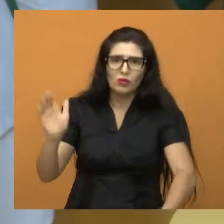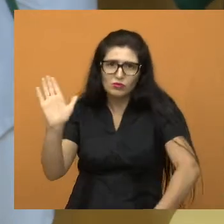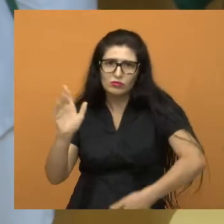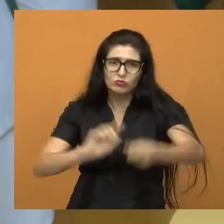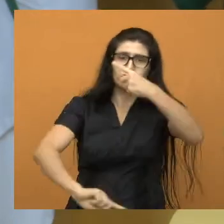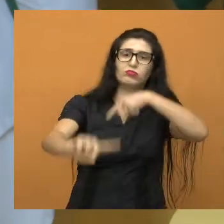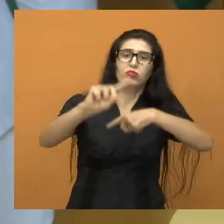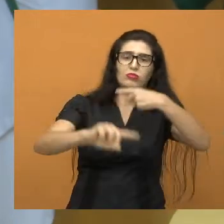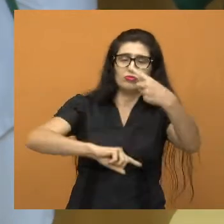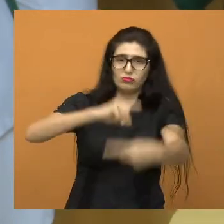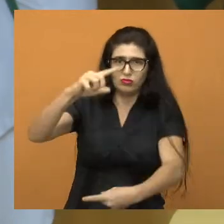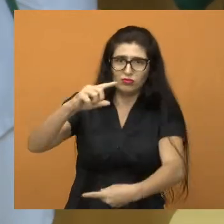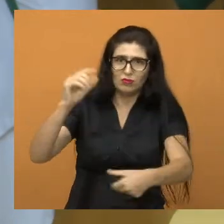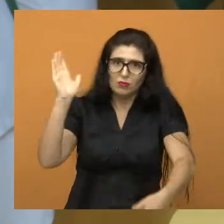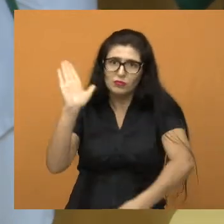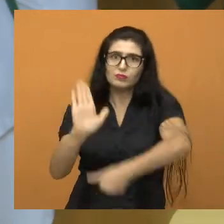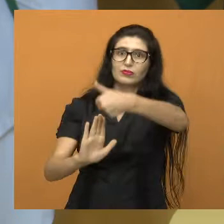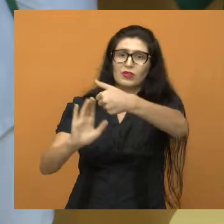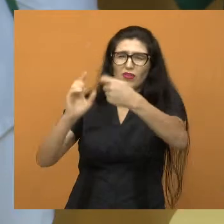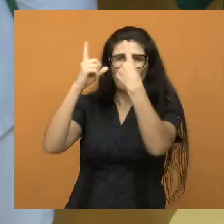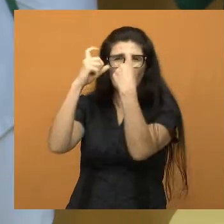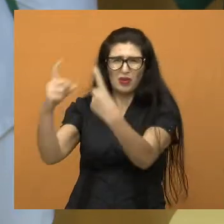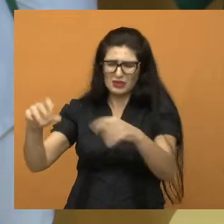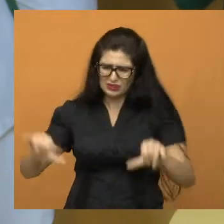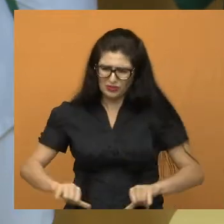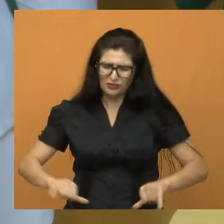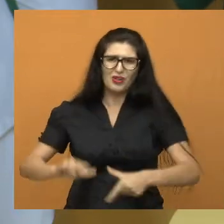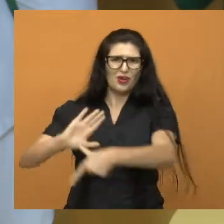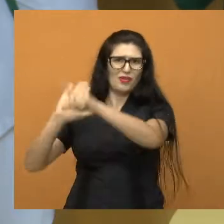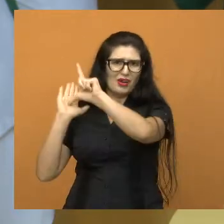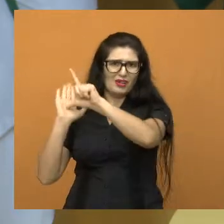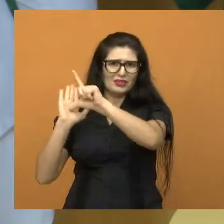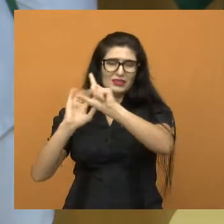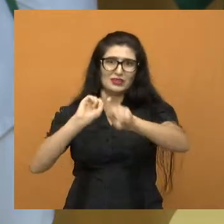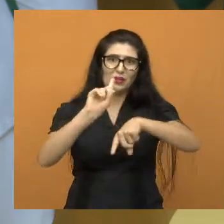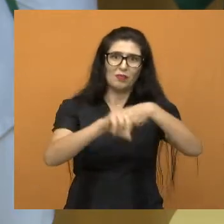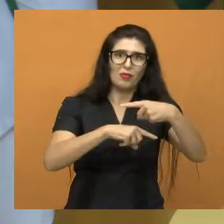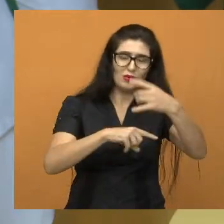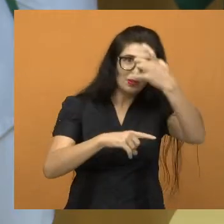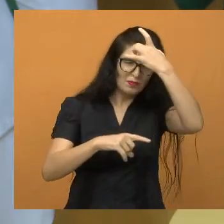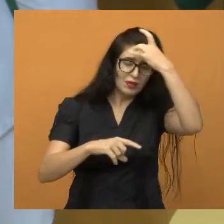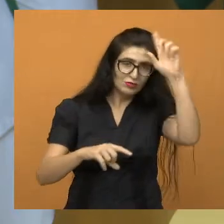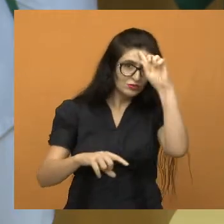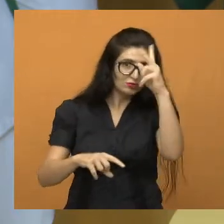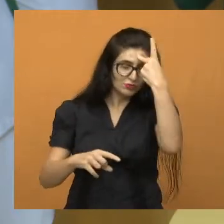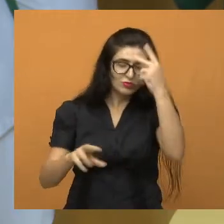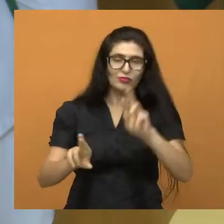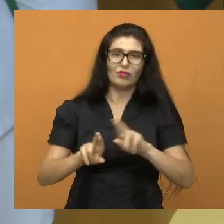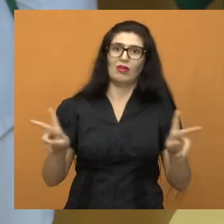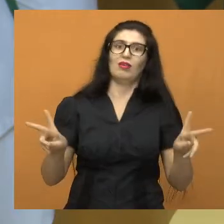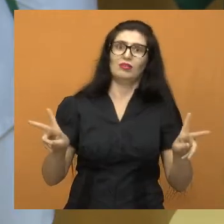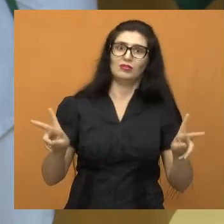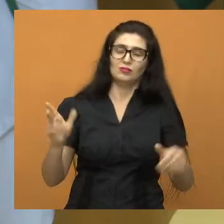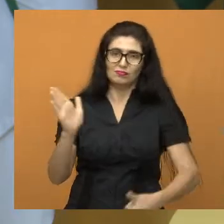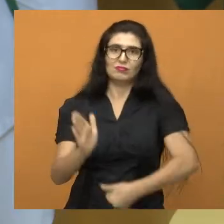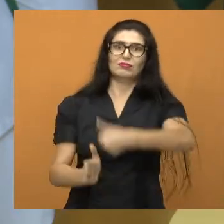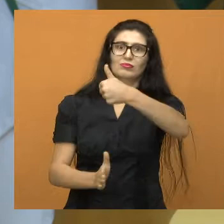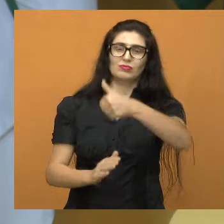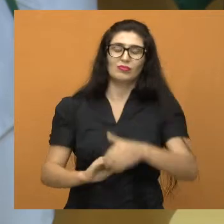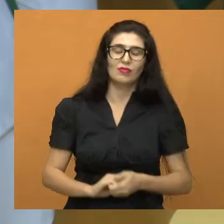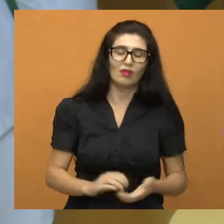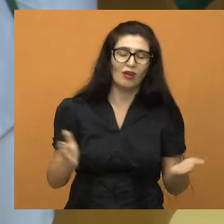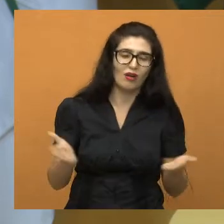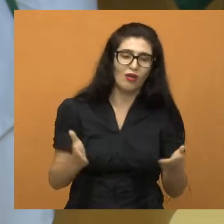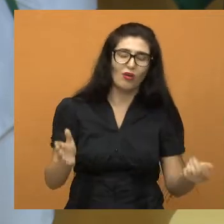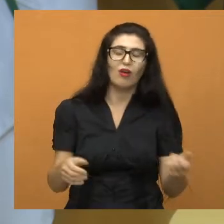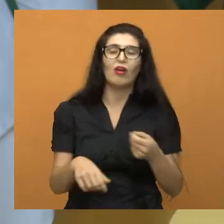de todos. Vamos agora assistir a um clipe do hino da campanha da Fraternidade